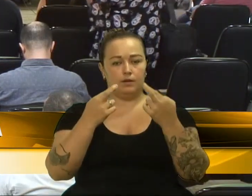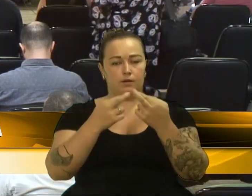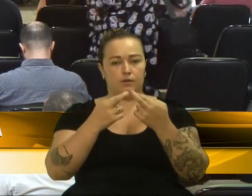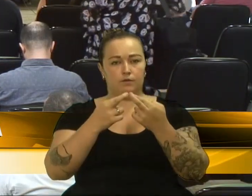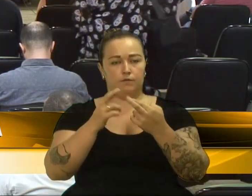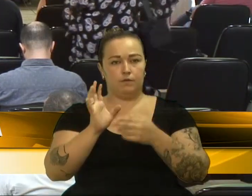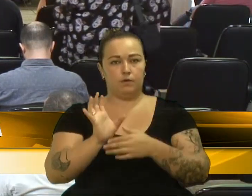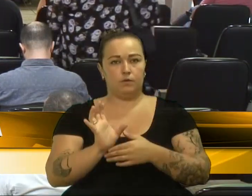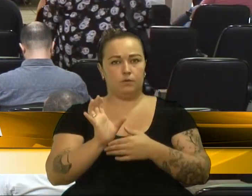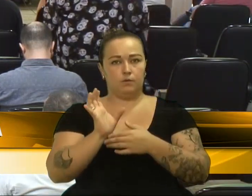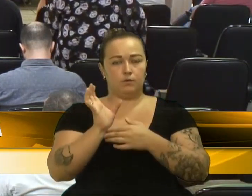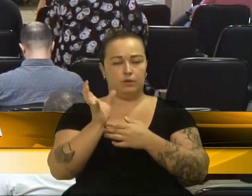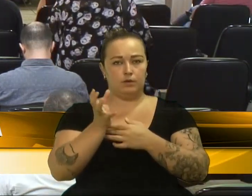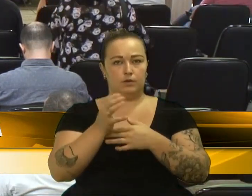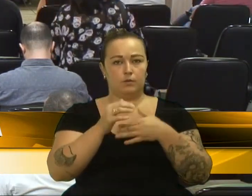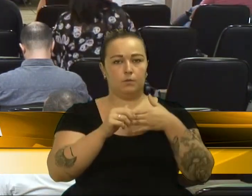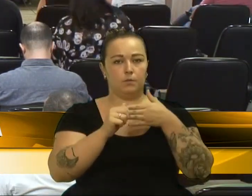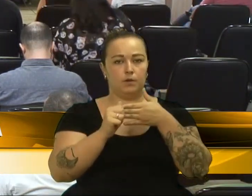acompanhado pelo